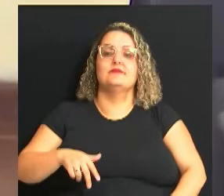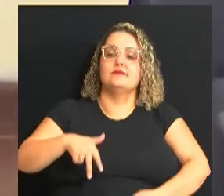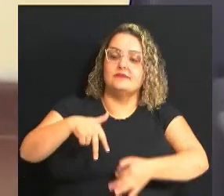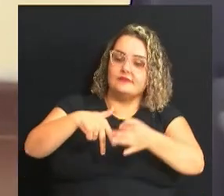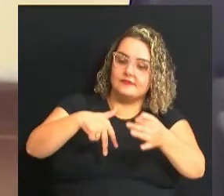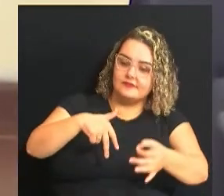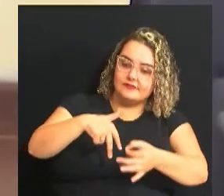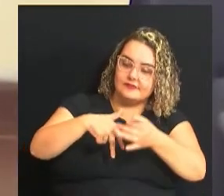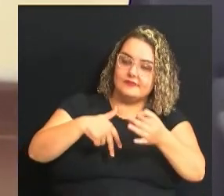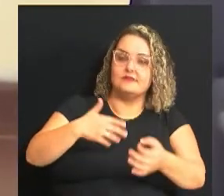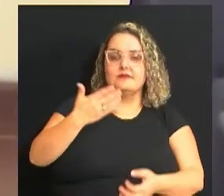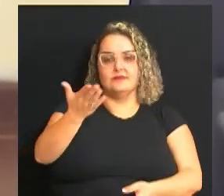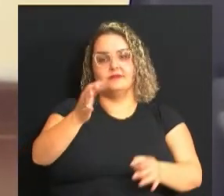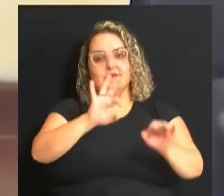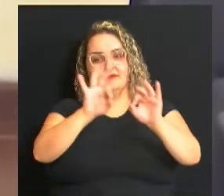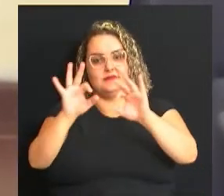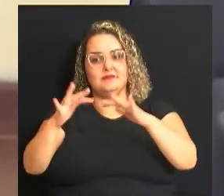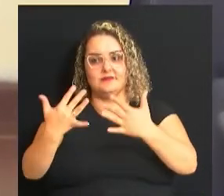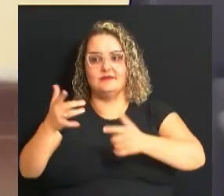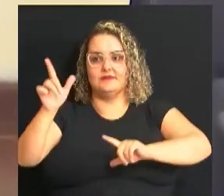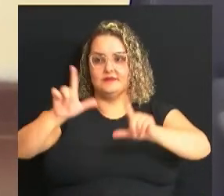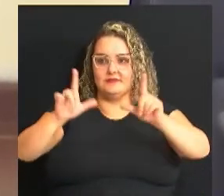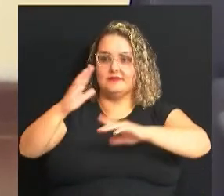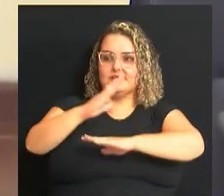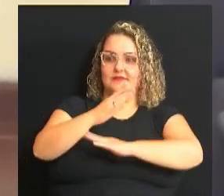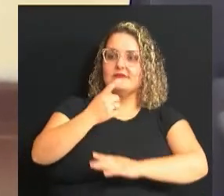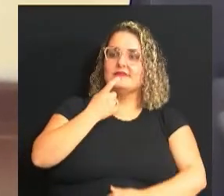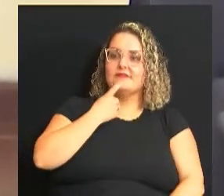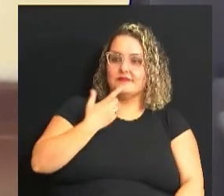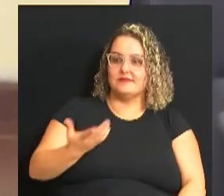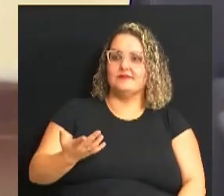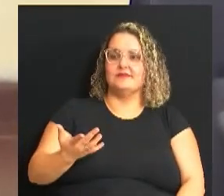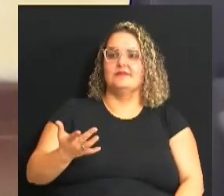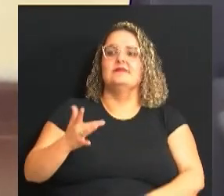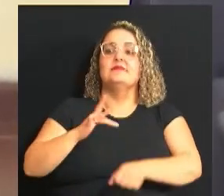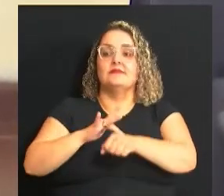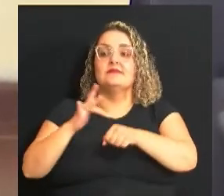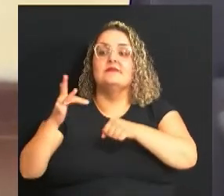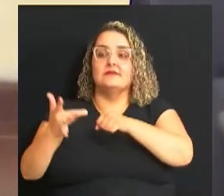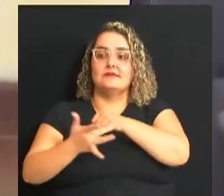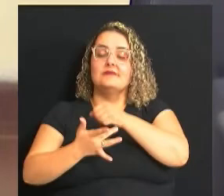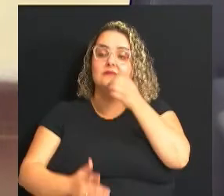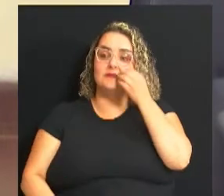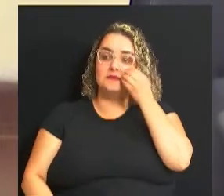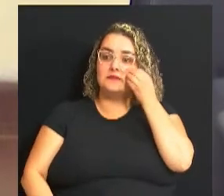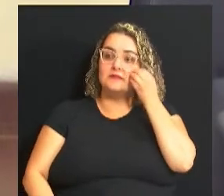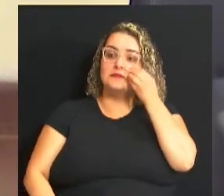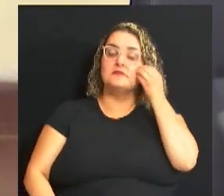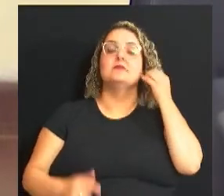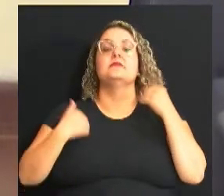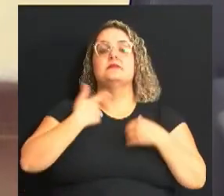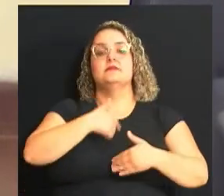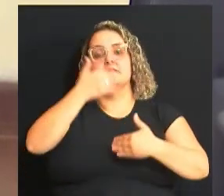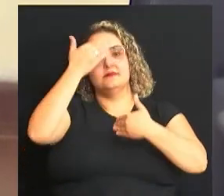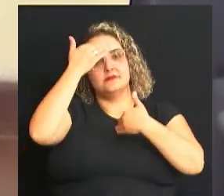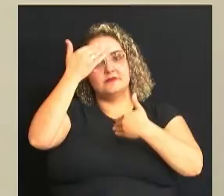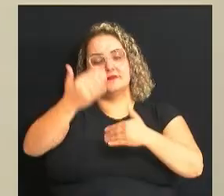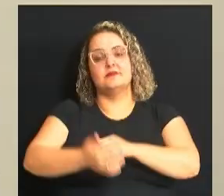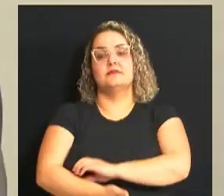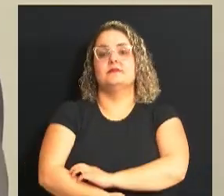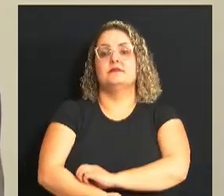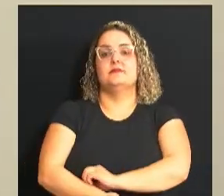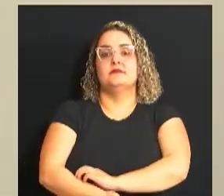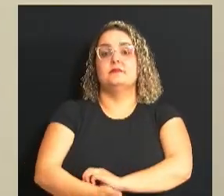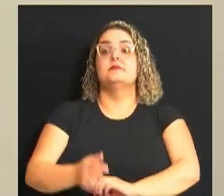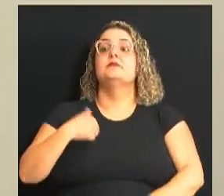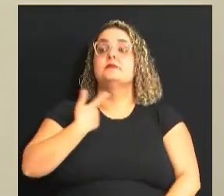questionamentos, você que nos acompanhou através da TV Câmara, através das mídias sociais, nossa gratidão. E para nós é sempre sinal